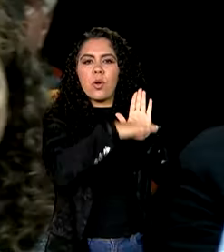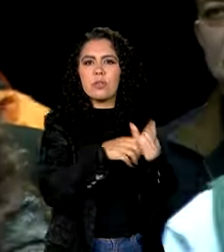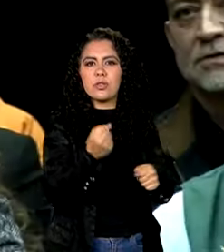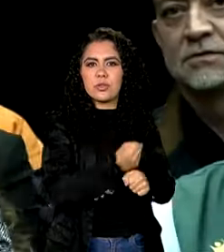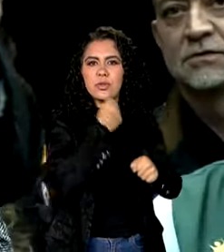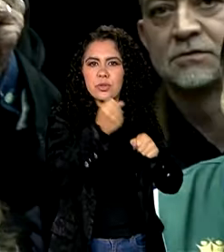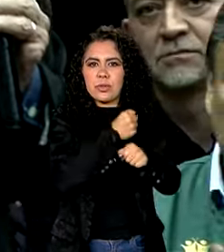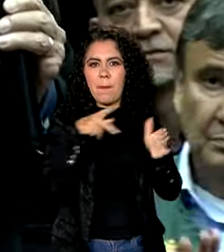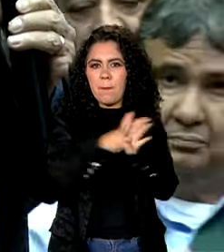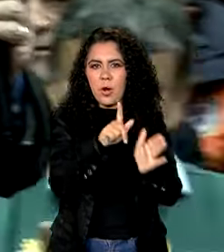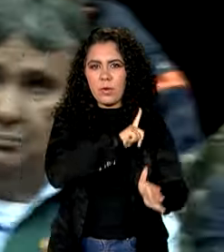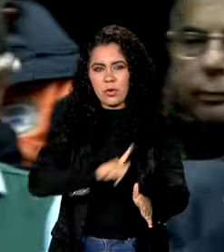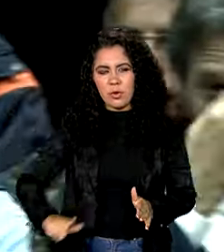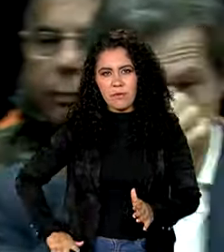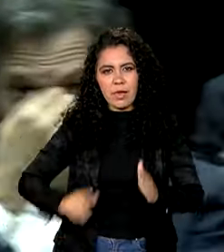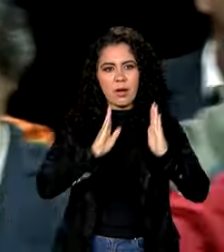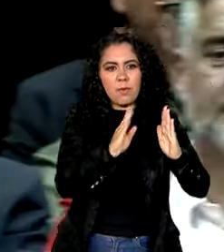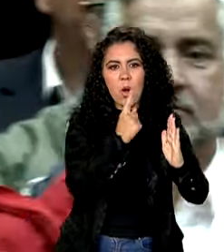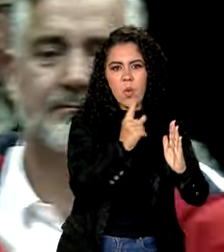Vida, faixa 1 e faixa 2.